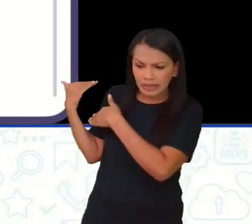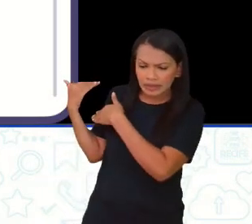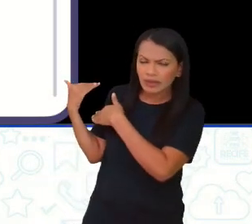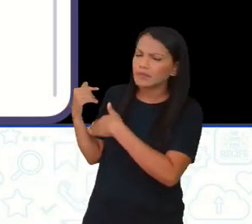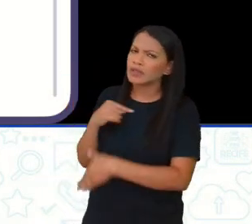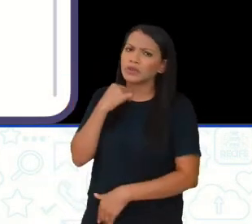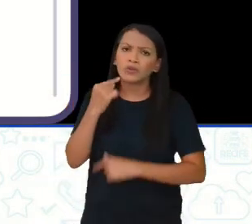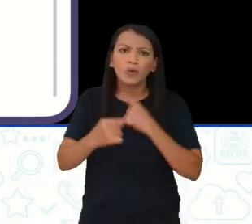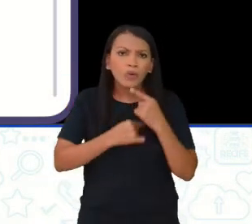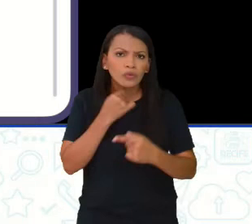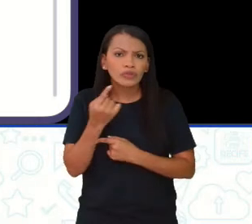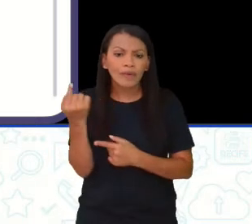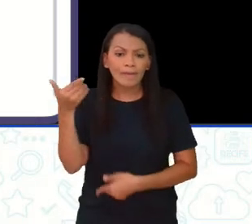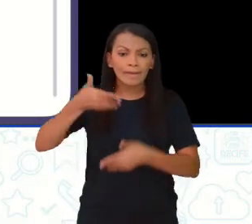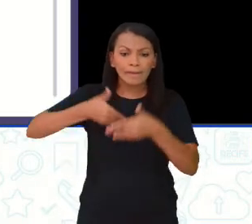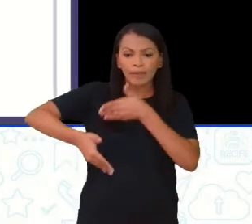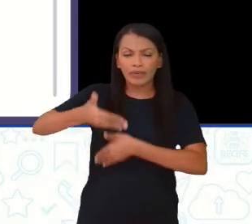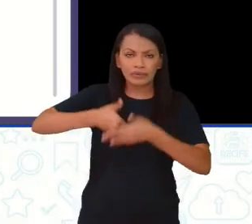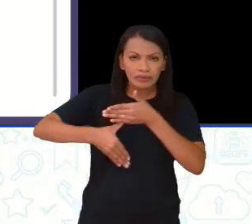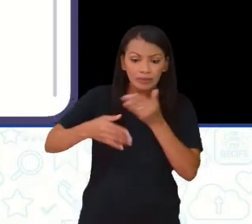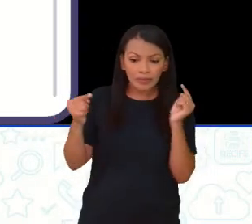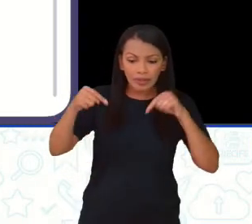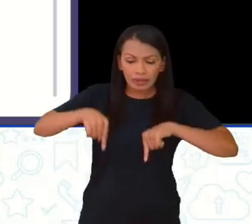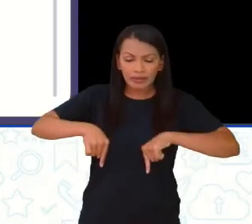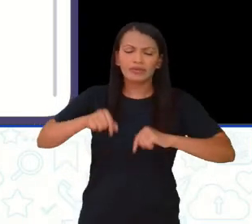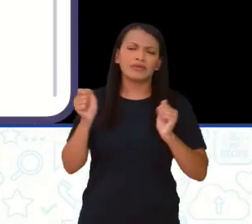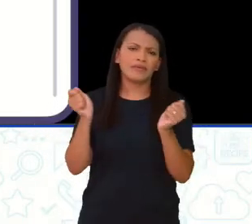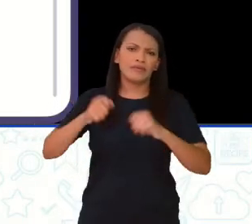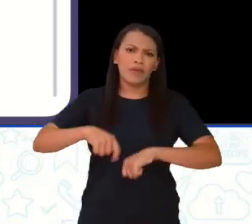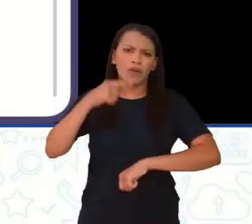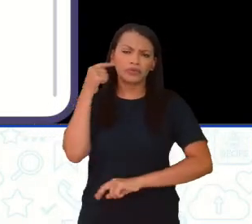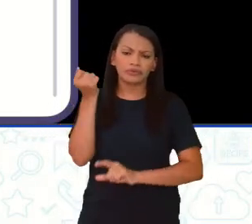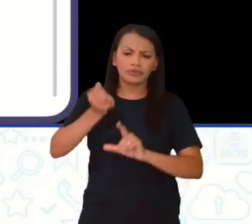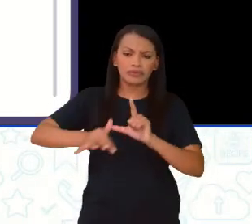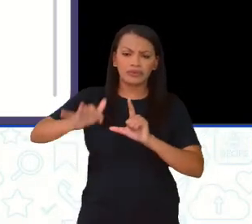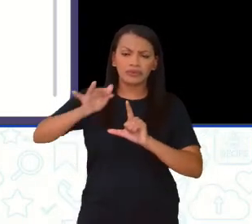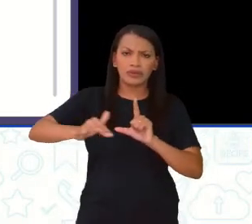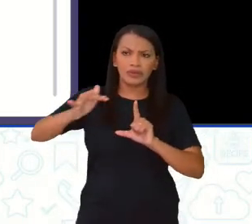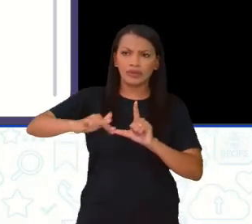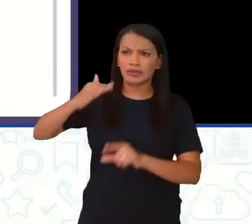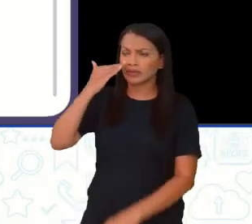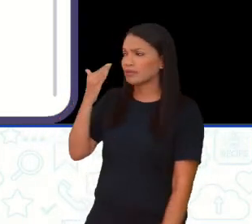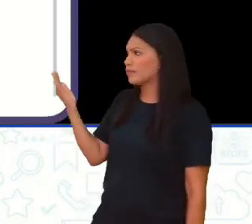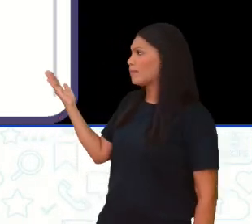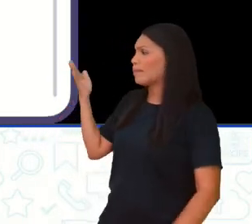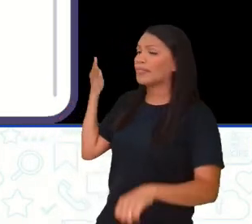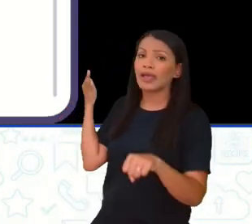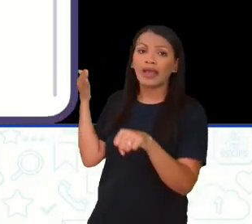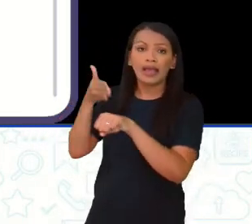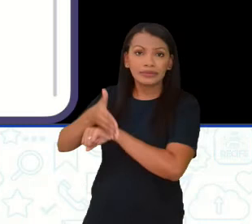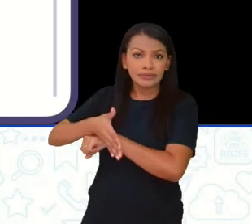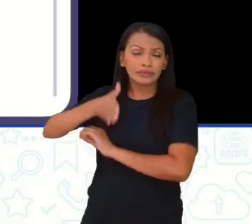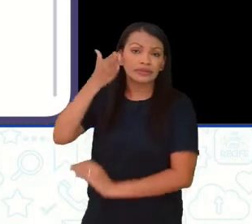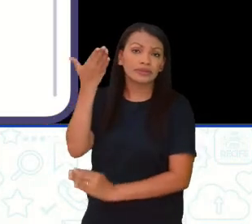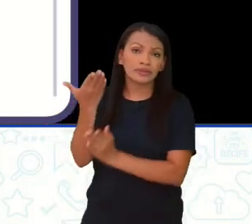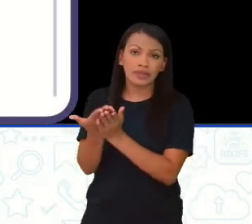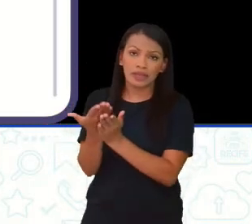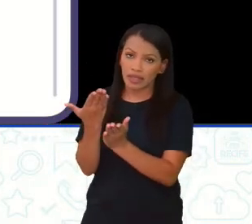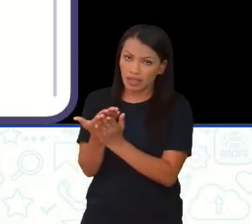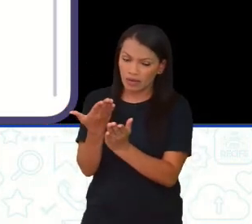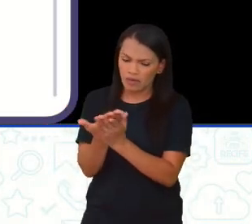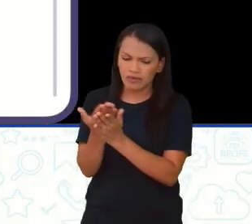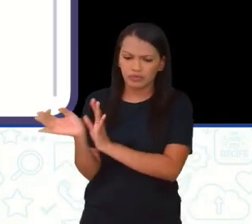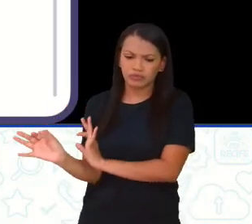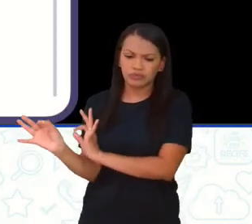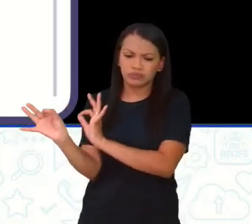não conseguiu estar com a gente, vocês podem ir através desse QR Code, né, acessar essa aula na íntegra.